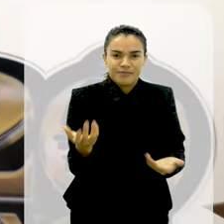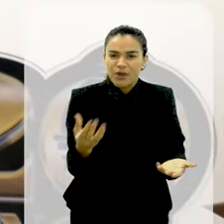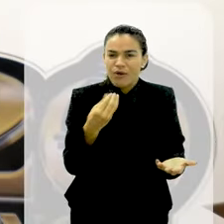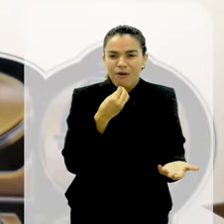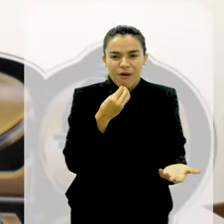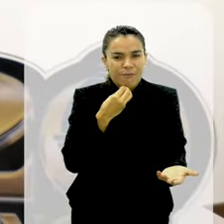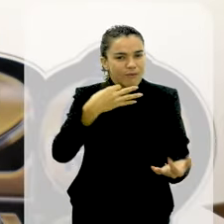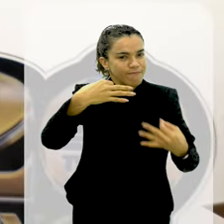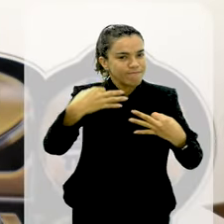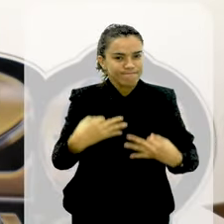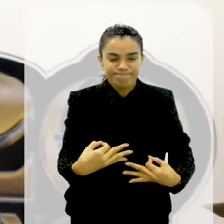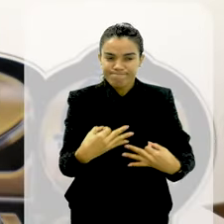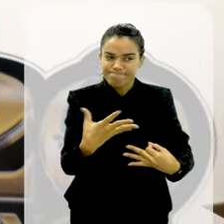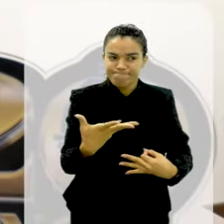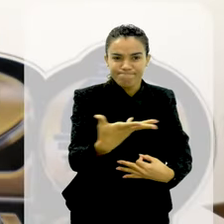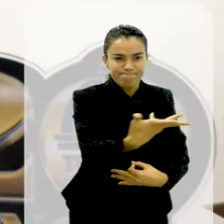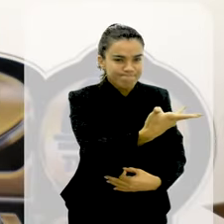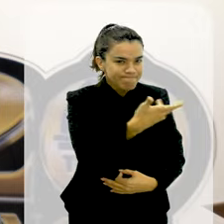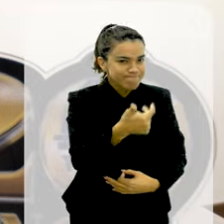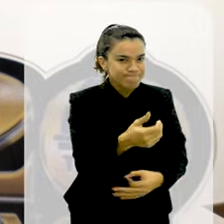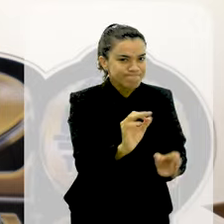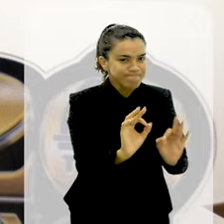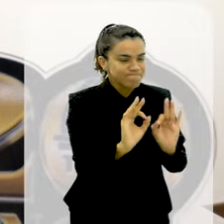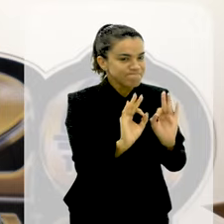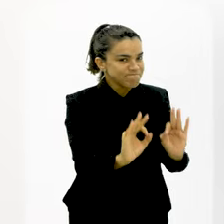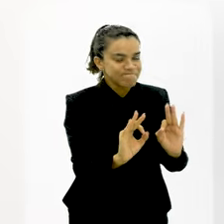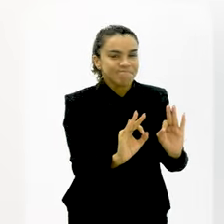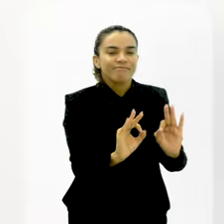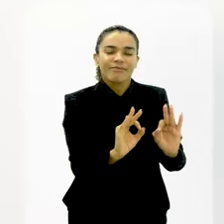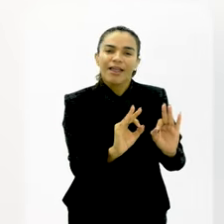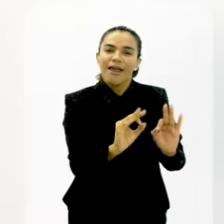Então, acho, com certeza, a Rosa, genial como ela é,